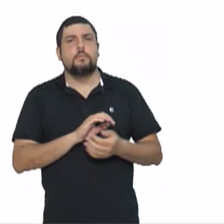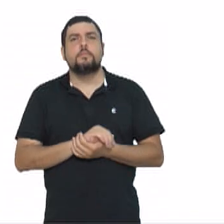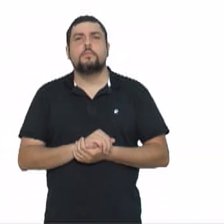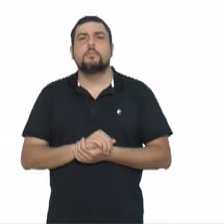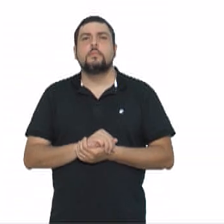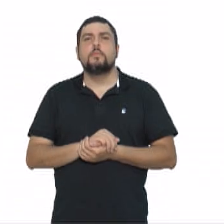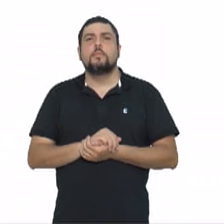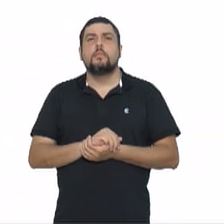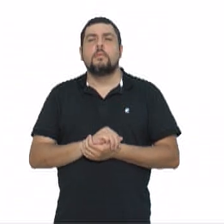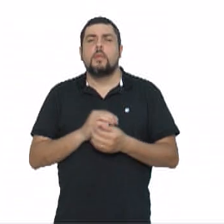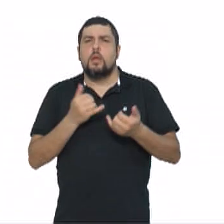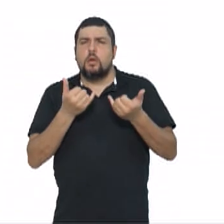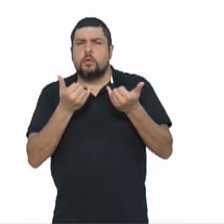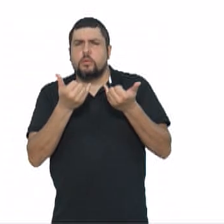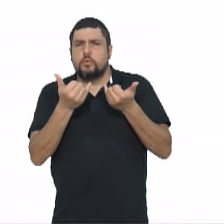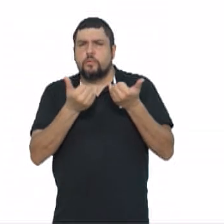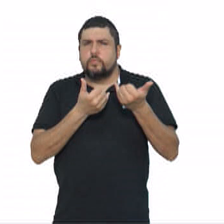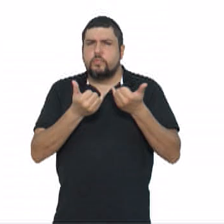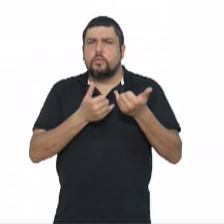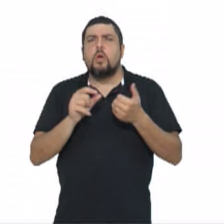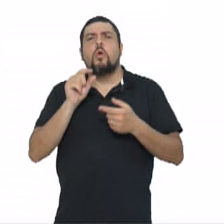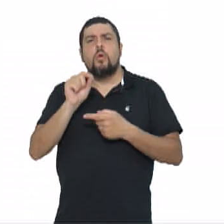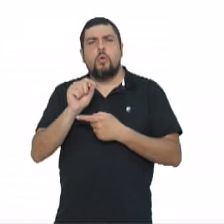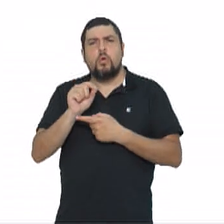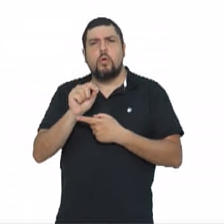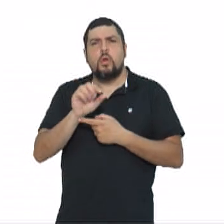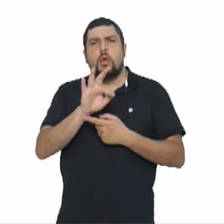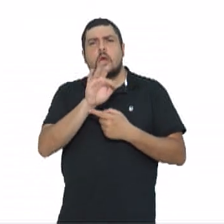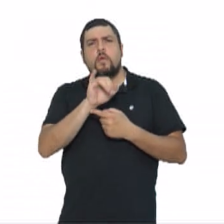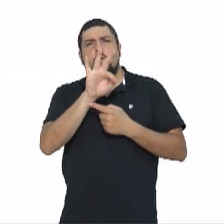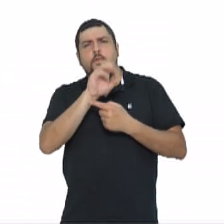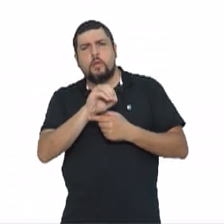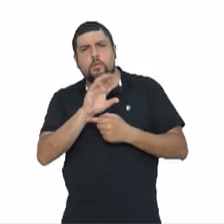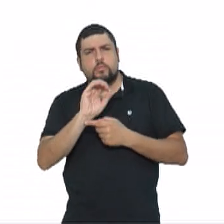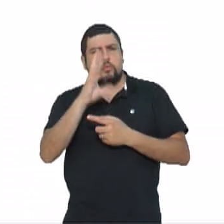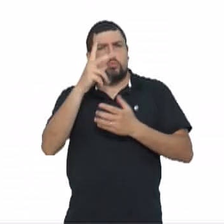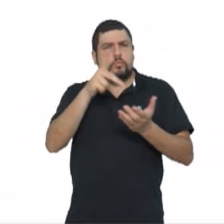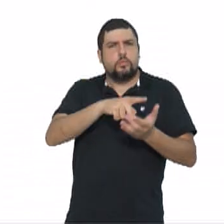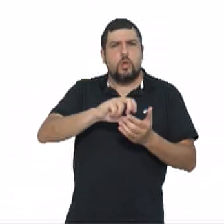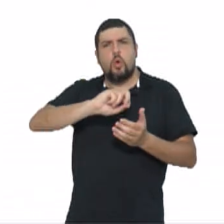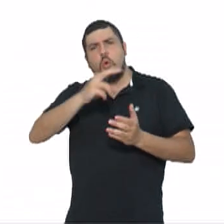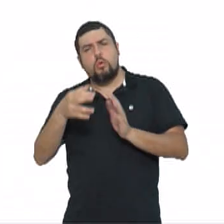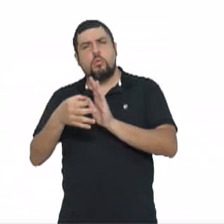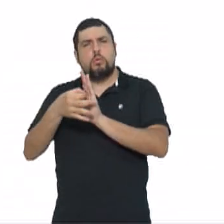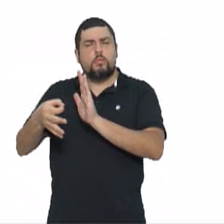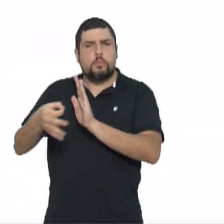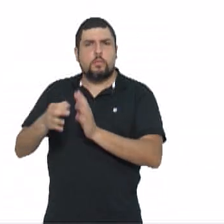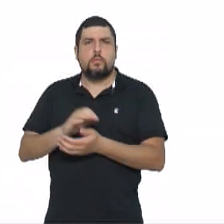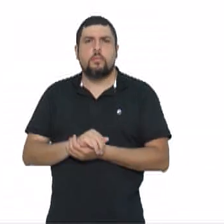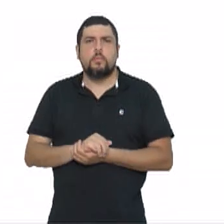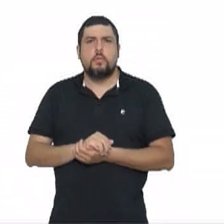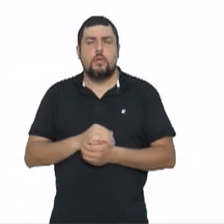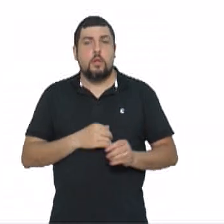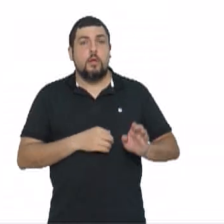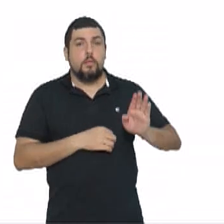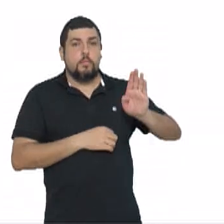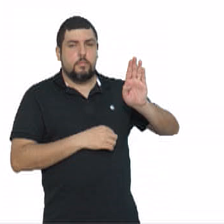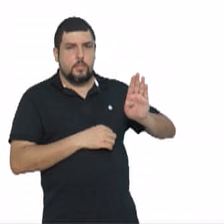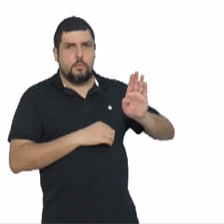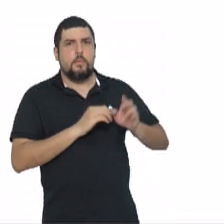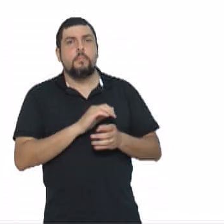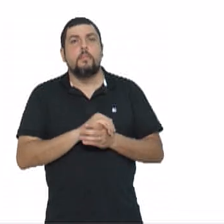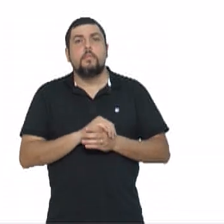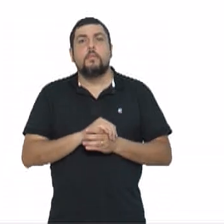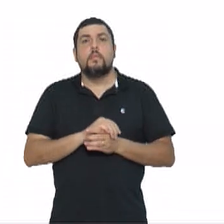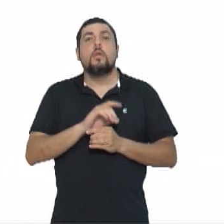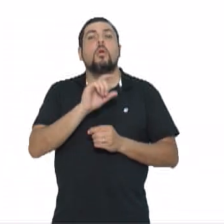de análise crítica são fato ou são opinião? E B, são base, serão base de sequências descritivas, narrativas